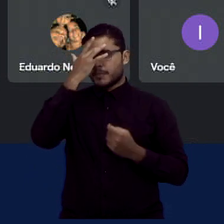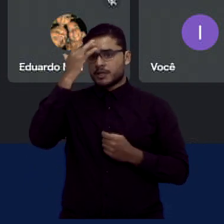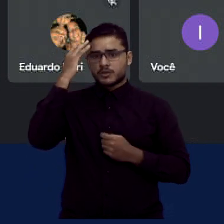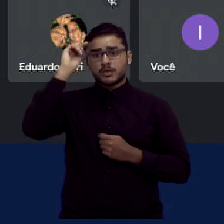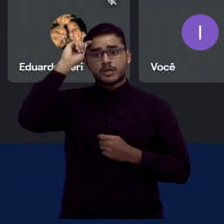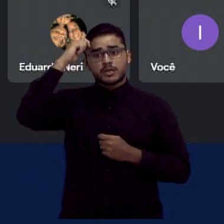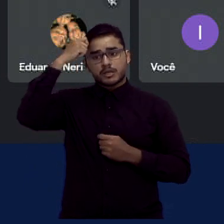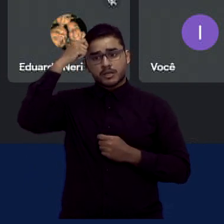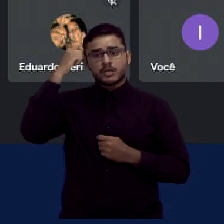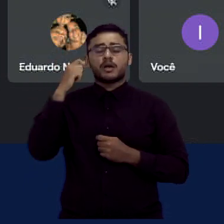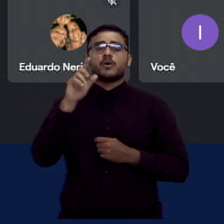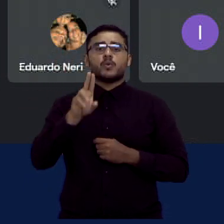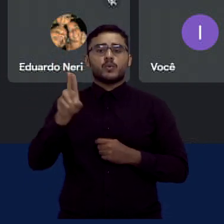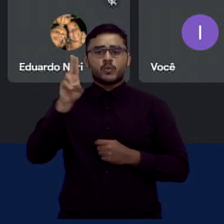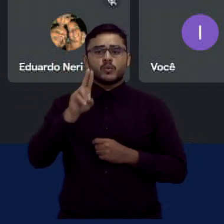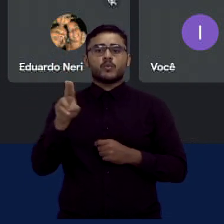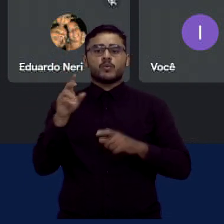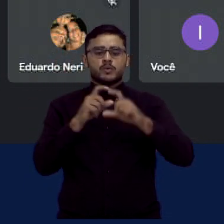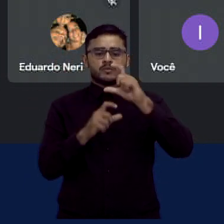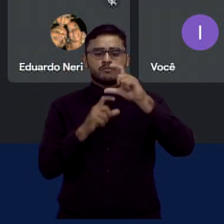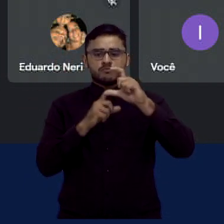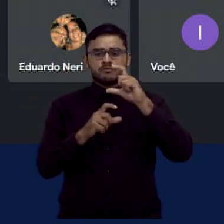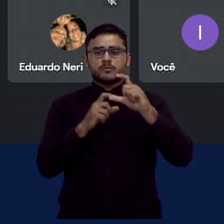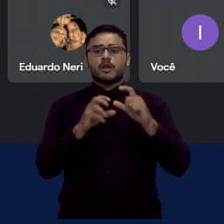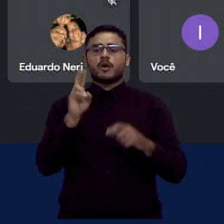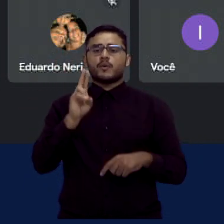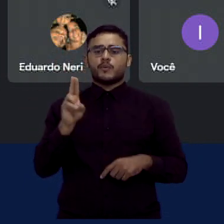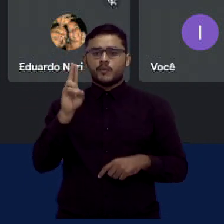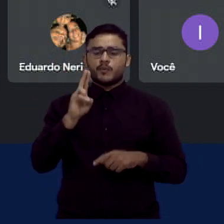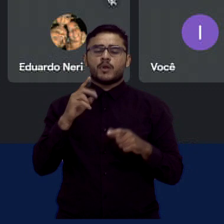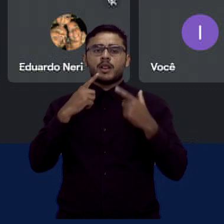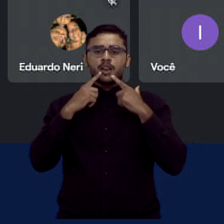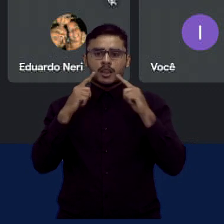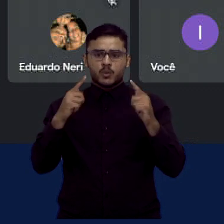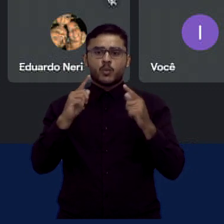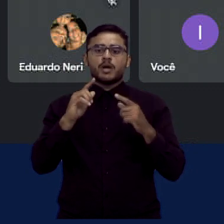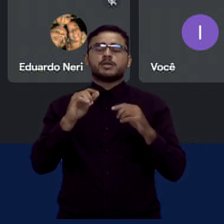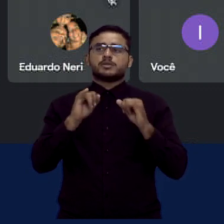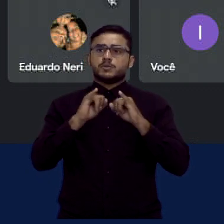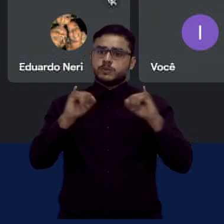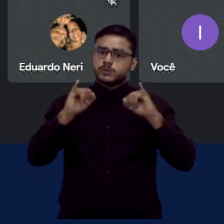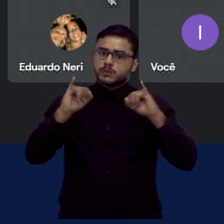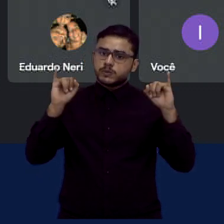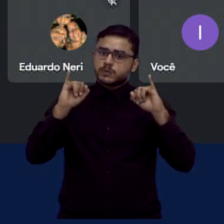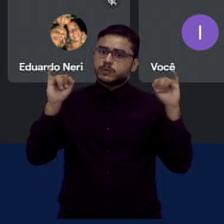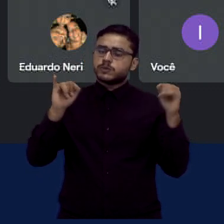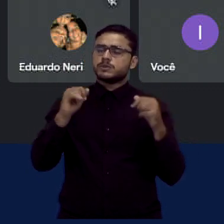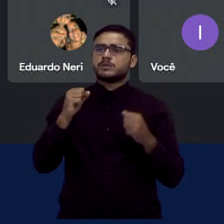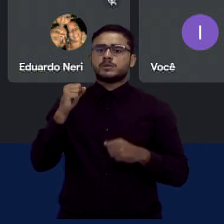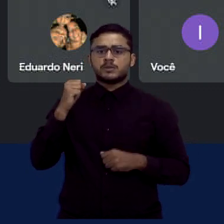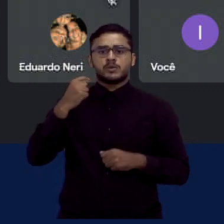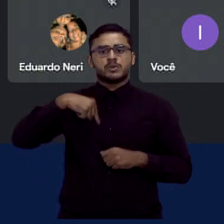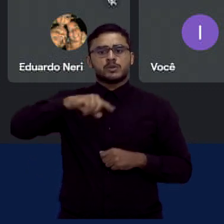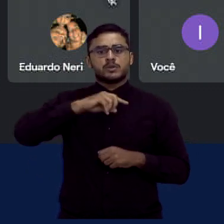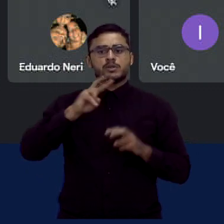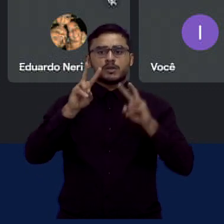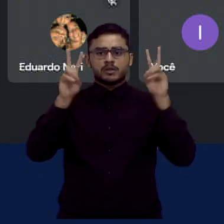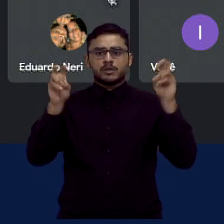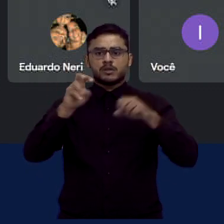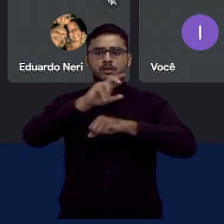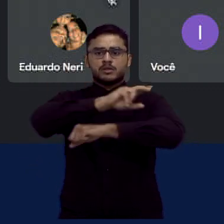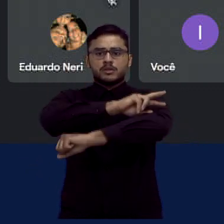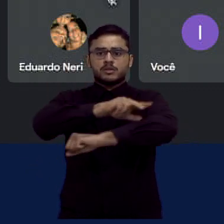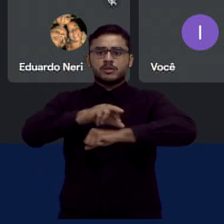quadrinhos, que utilizam os quadrinhos como uma linguagem potencializada para falar sobre racialidade com